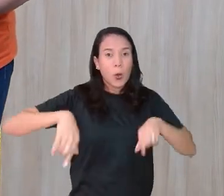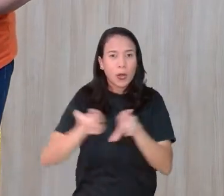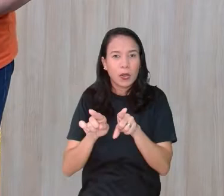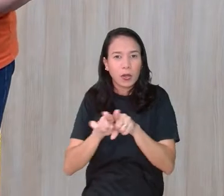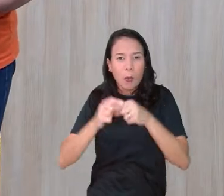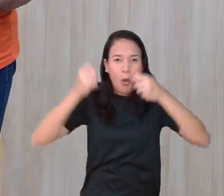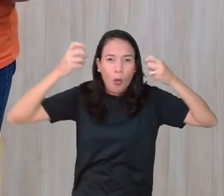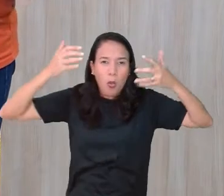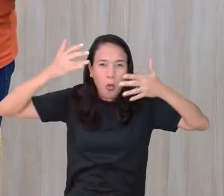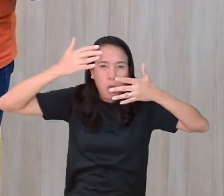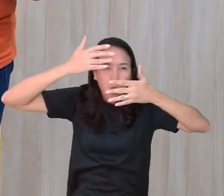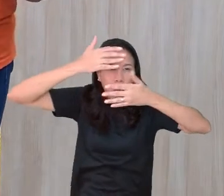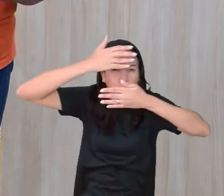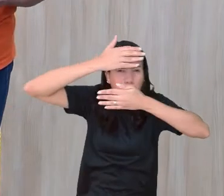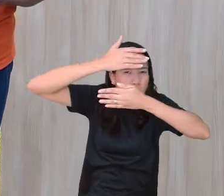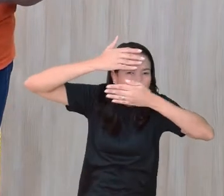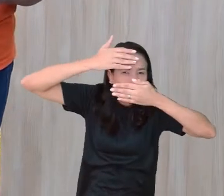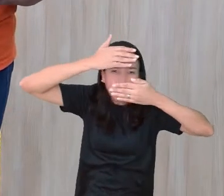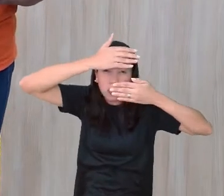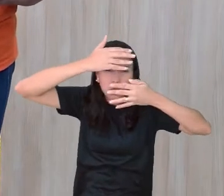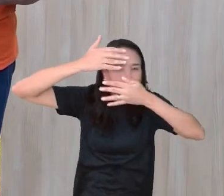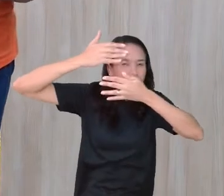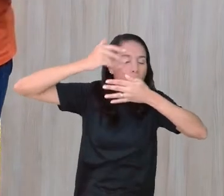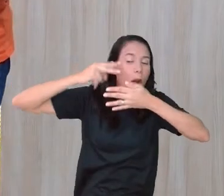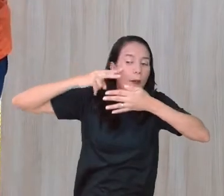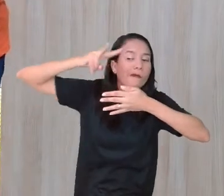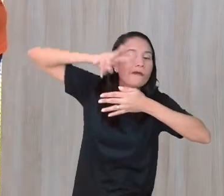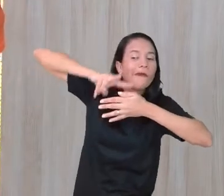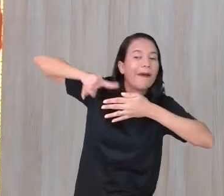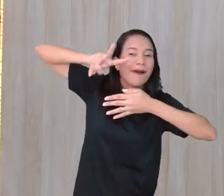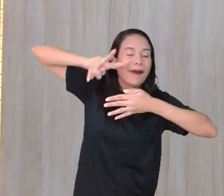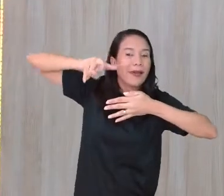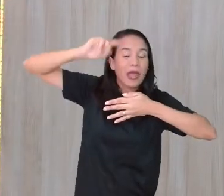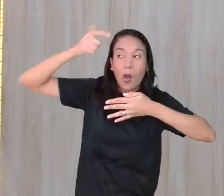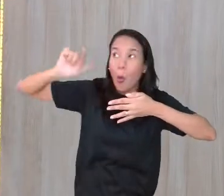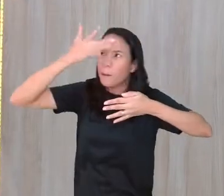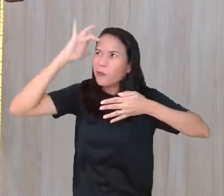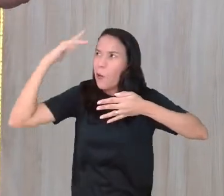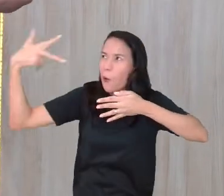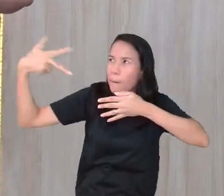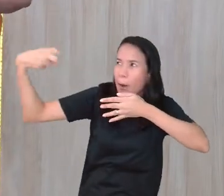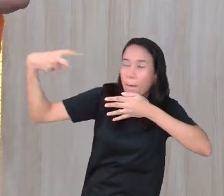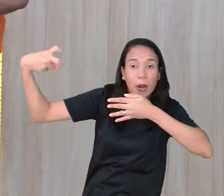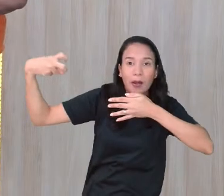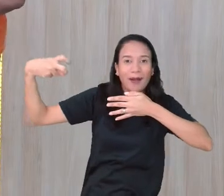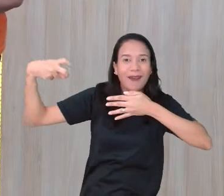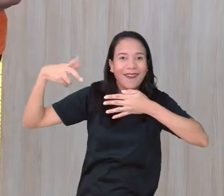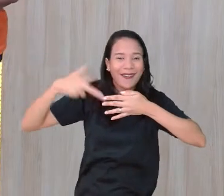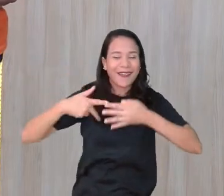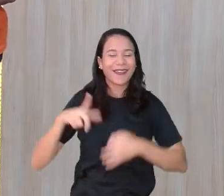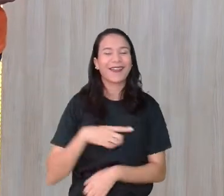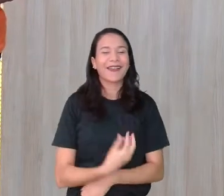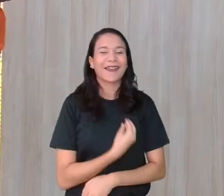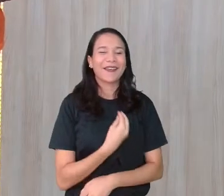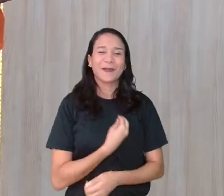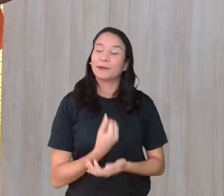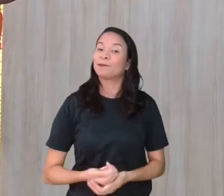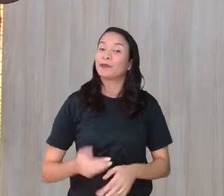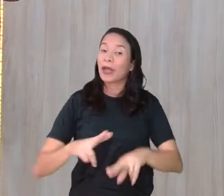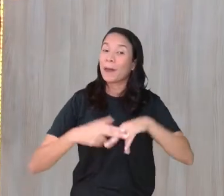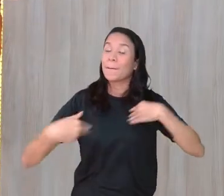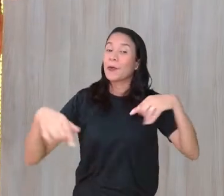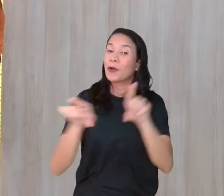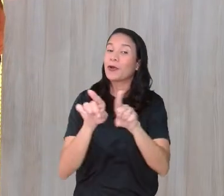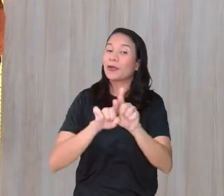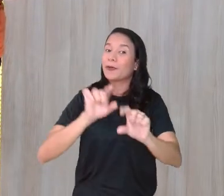camuflar, ele pode se esconder, né? E que o predador não perceba, e ele está ali presente. Outra coisa aí, a